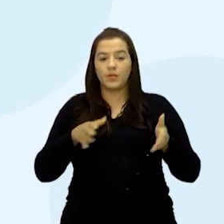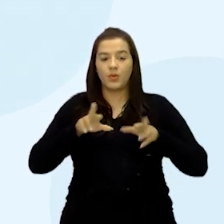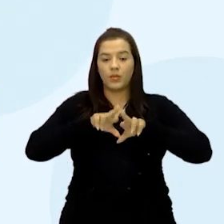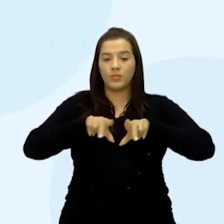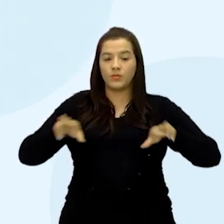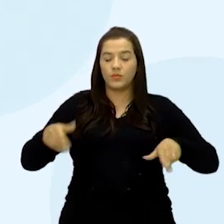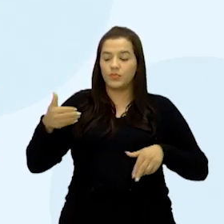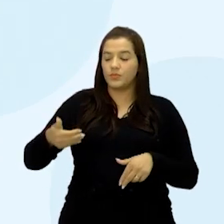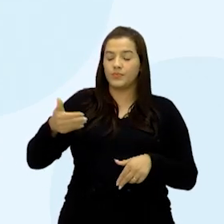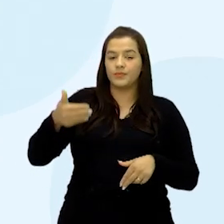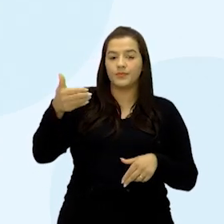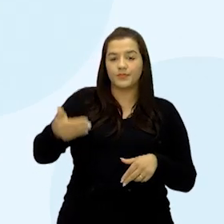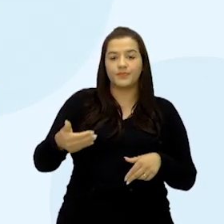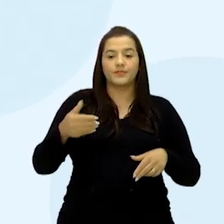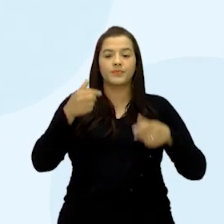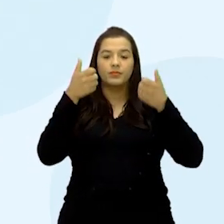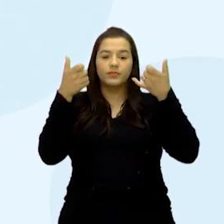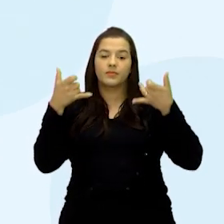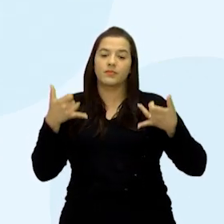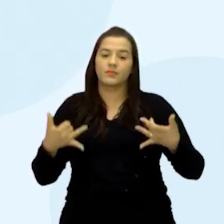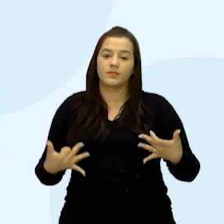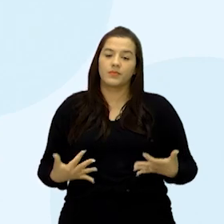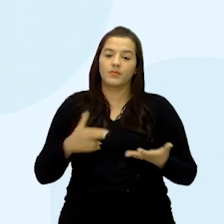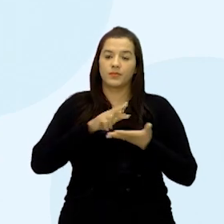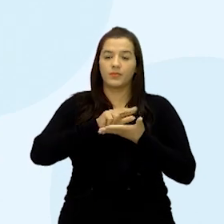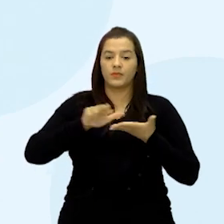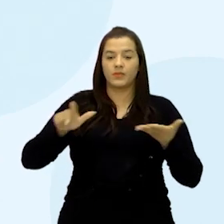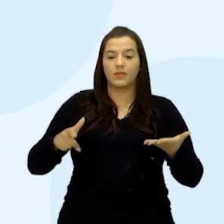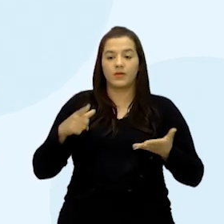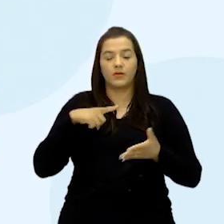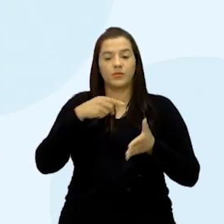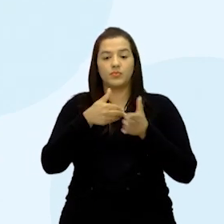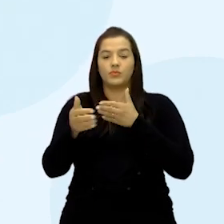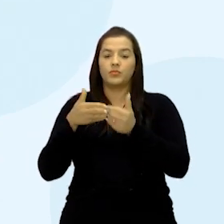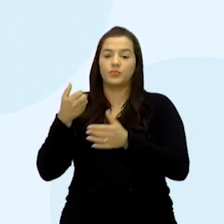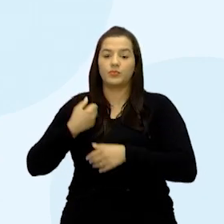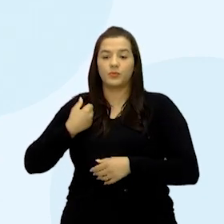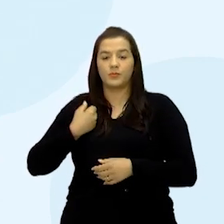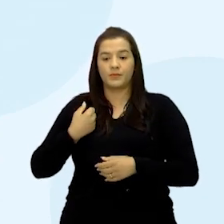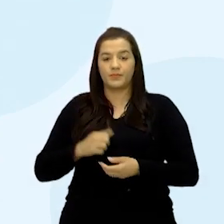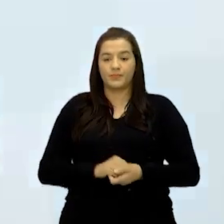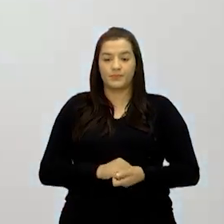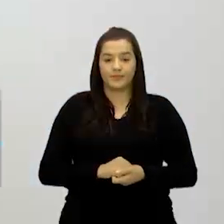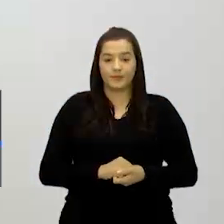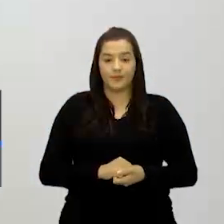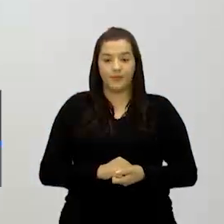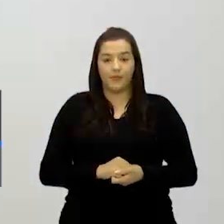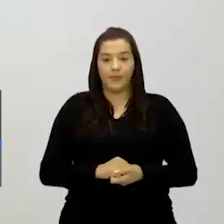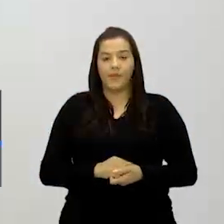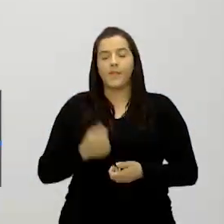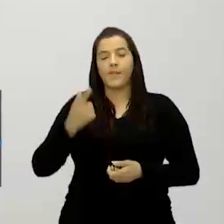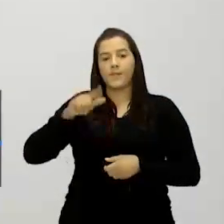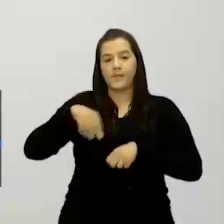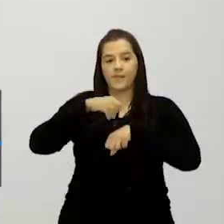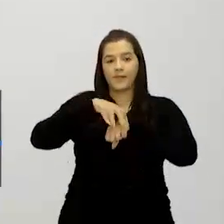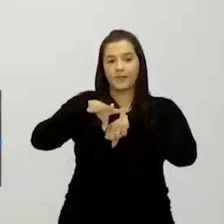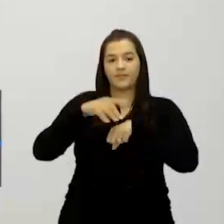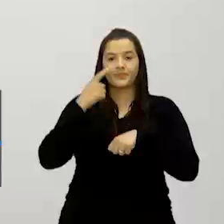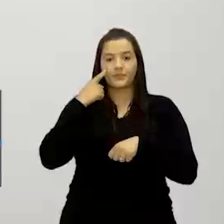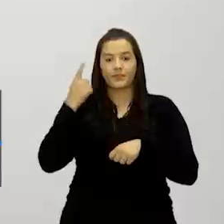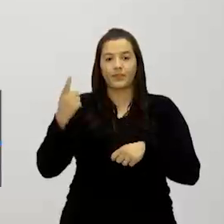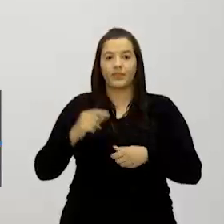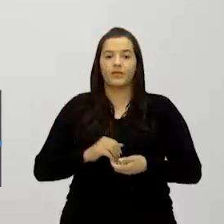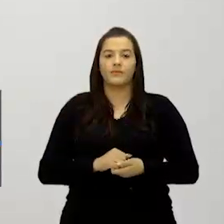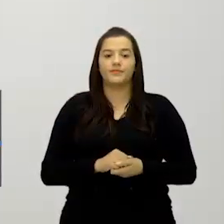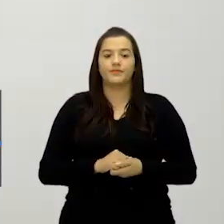passo a passo para obter os N primeiros, ou seja, um termo qualquer. Exatamente. Chama de N, tá certo? E aí eu vou dar uma dica para vocês sobre o